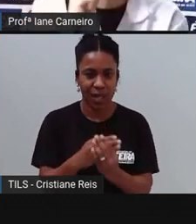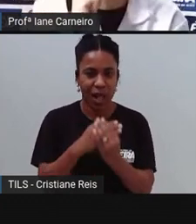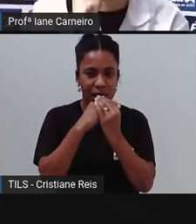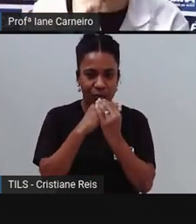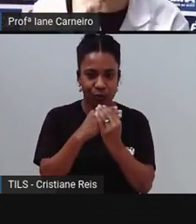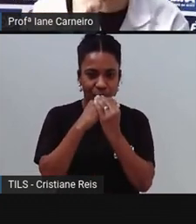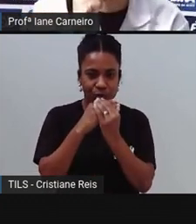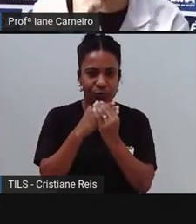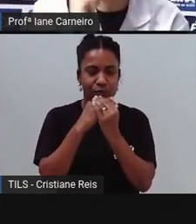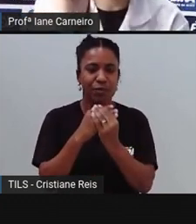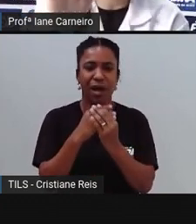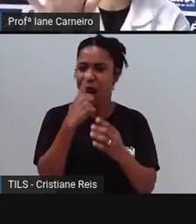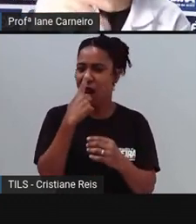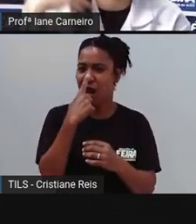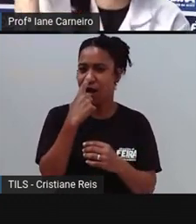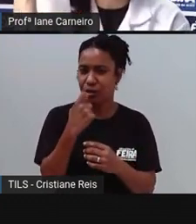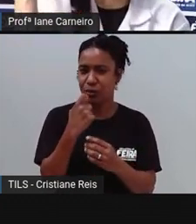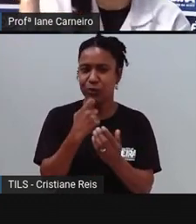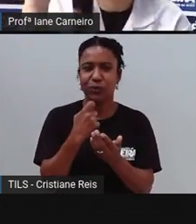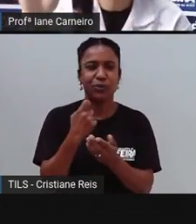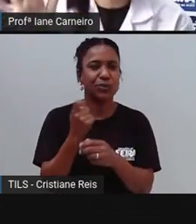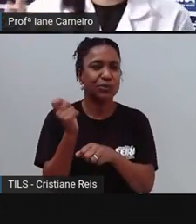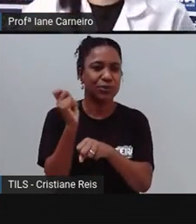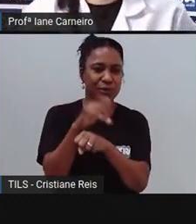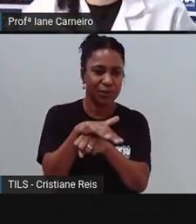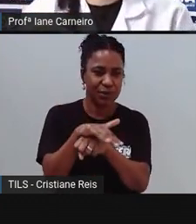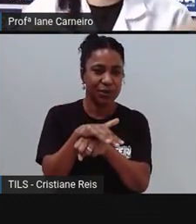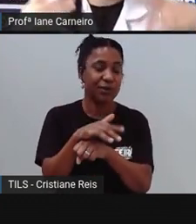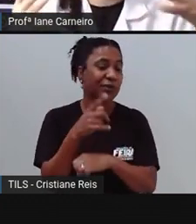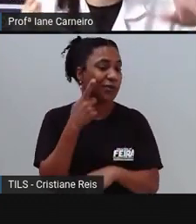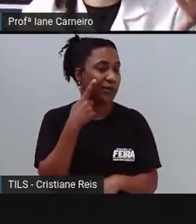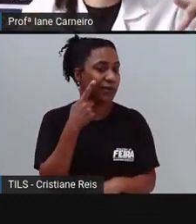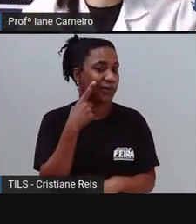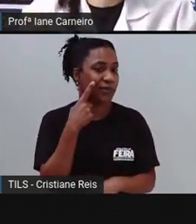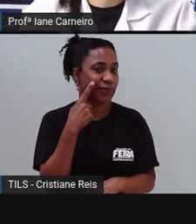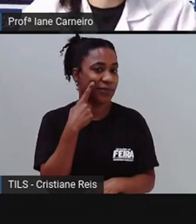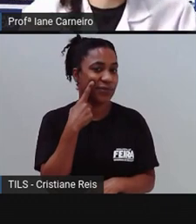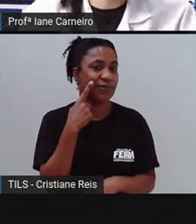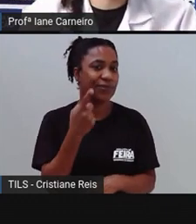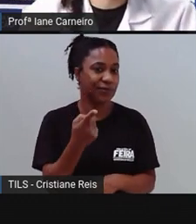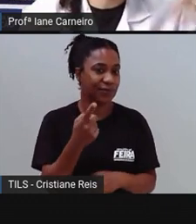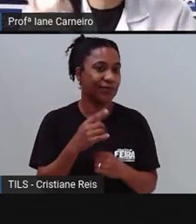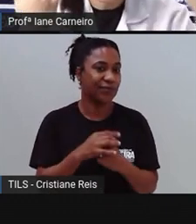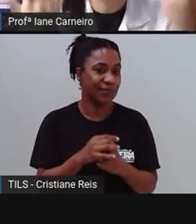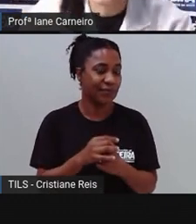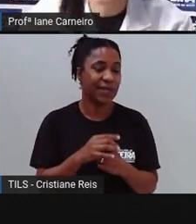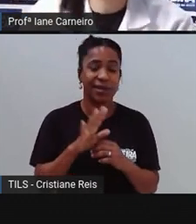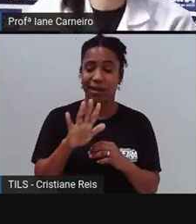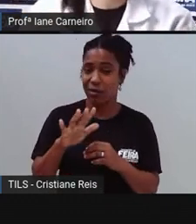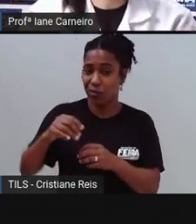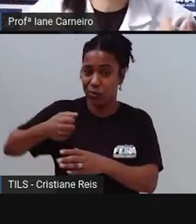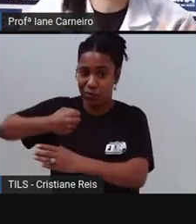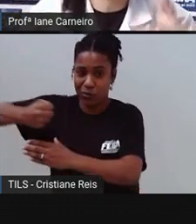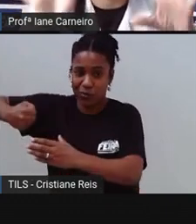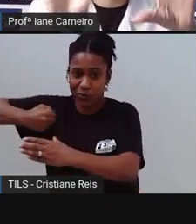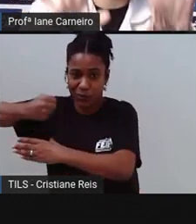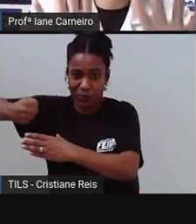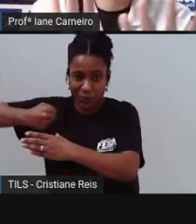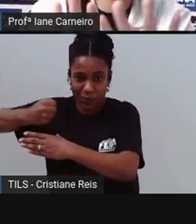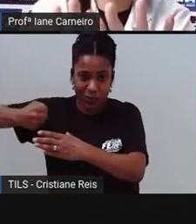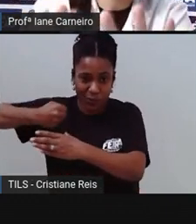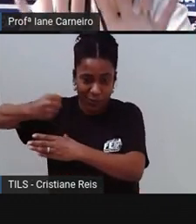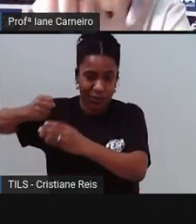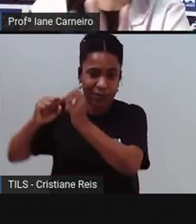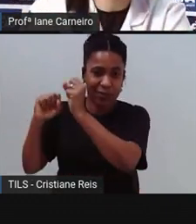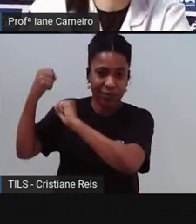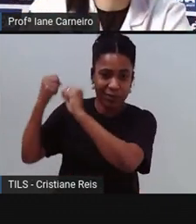aí produziu, né? Aqui a gente não vai nem falar o quanto de lixo foi produzido para fazer esse lanchinho. A gente